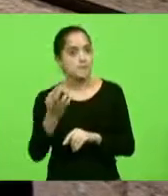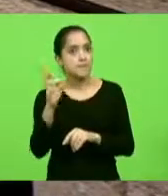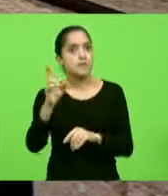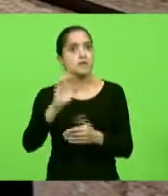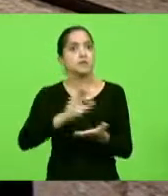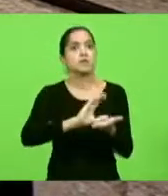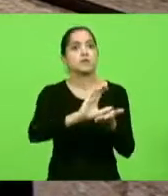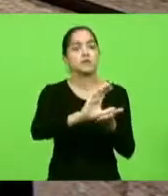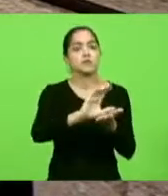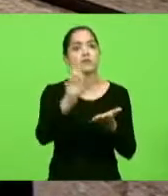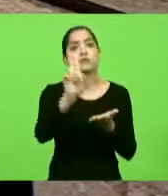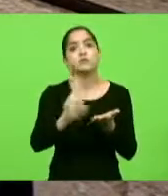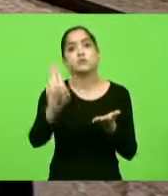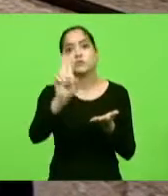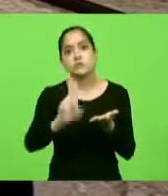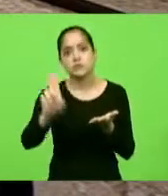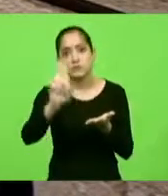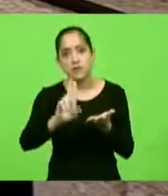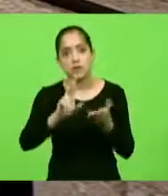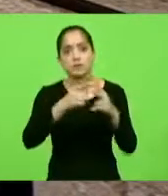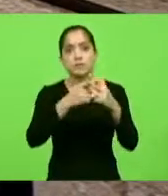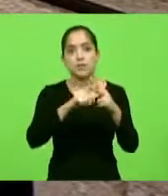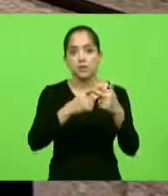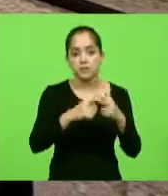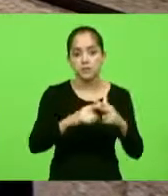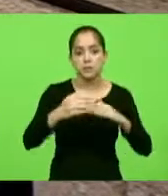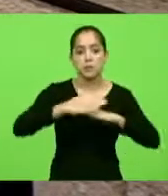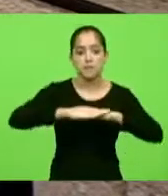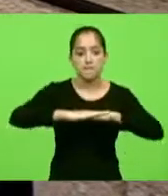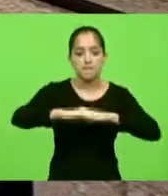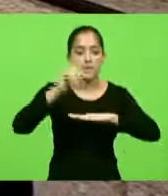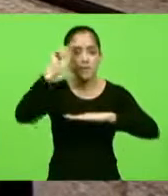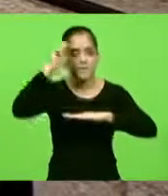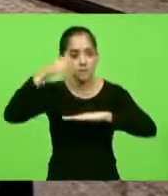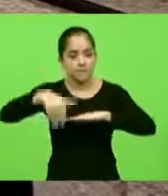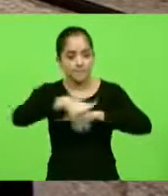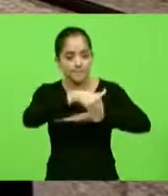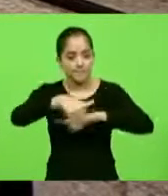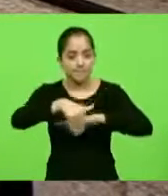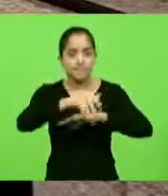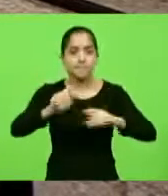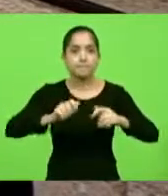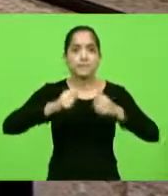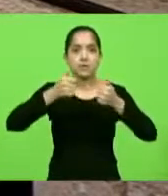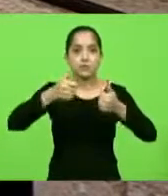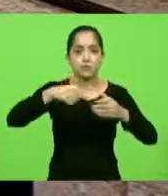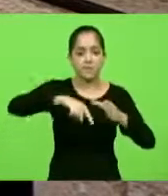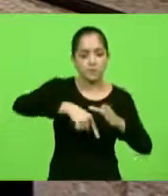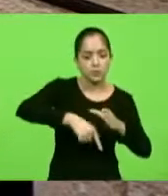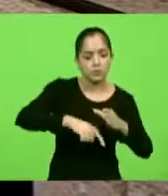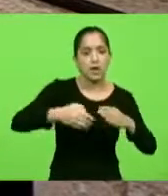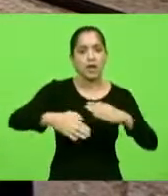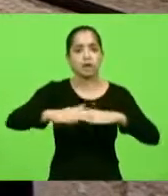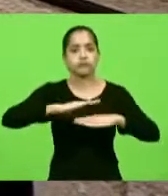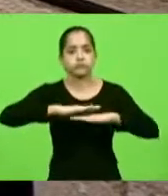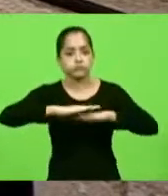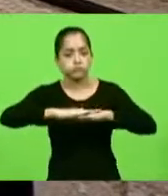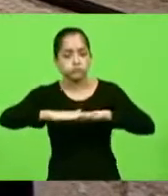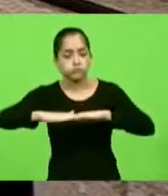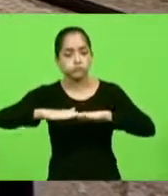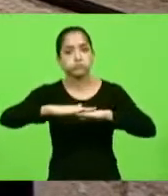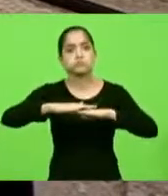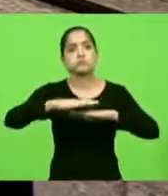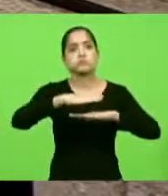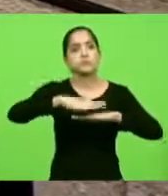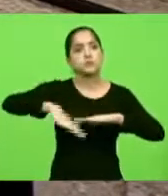utilizados para a recuperação, a pavimentação, a melhoria, pelo menos tapar os buracos, enfim, das rodovias